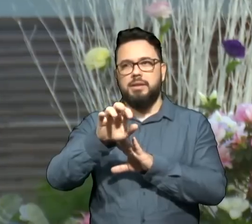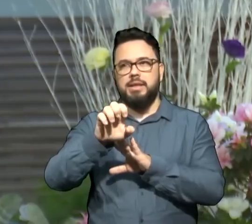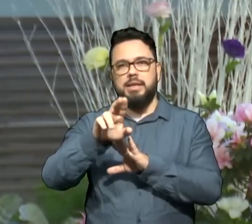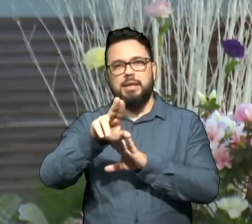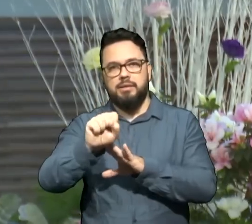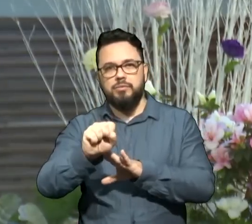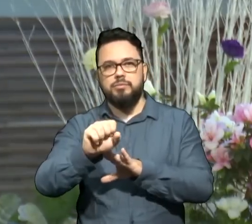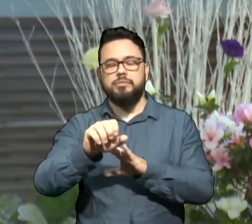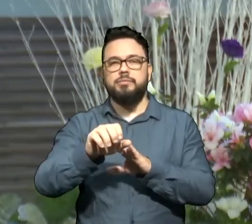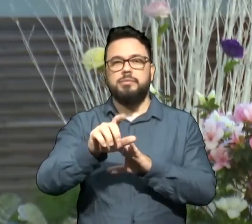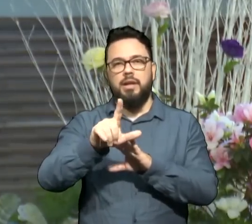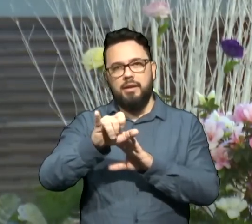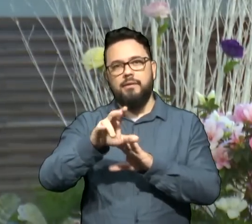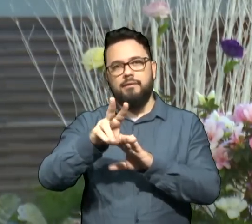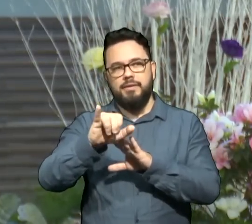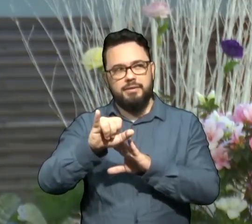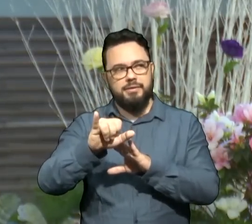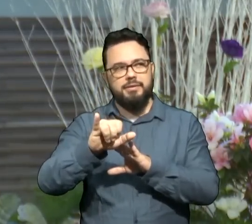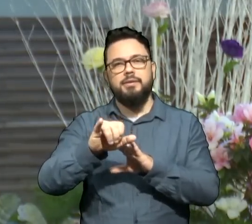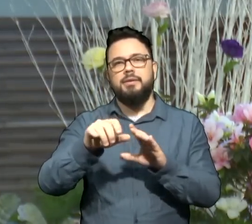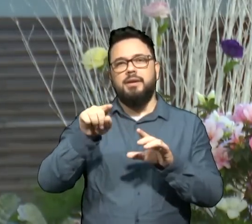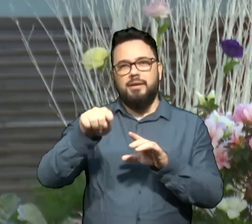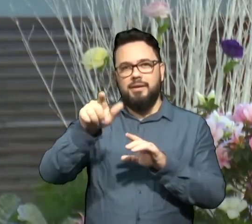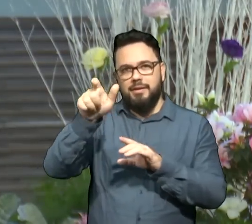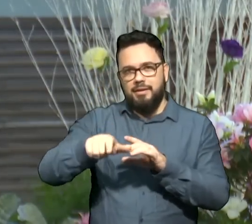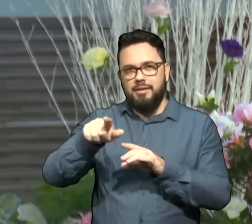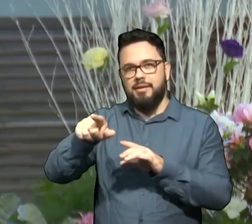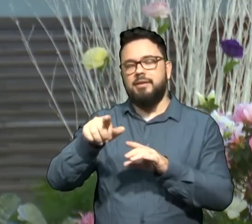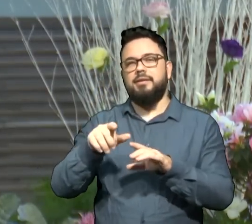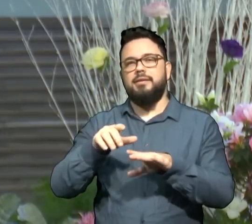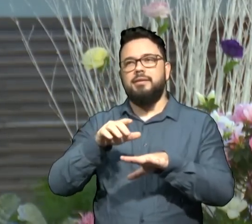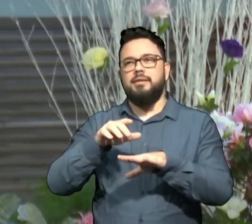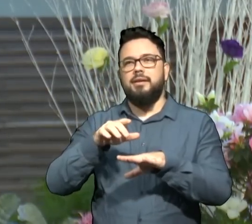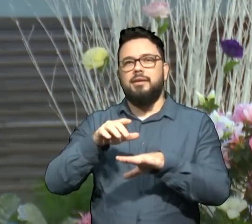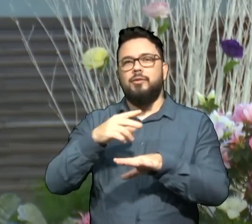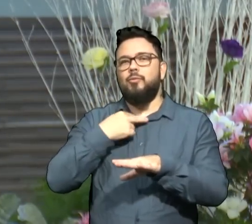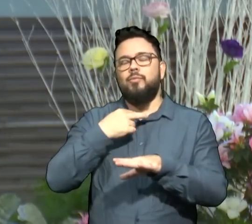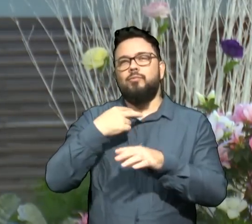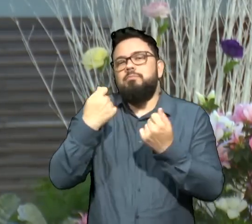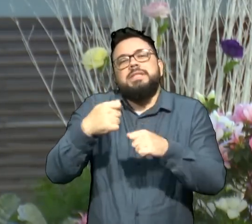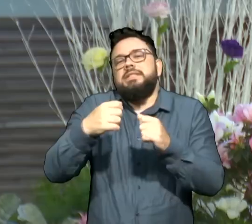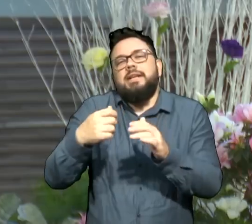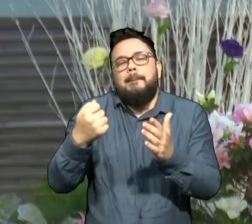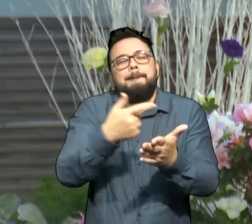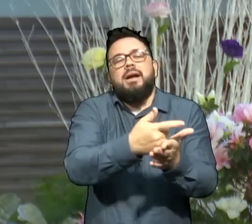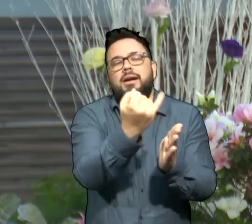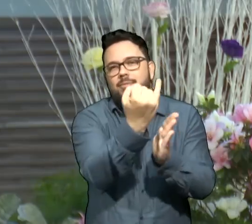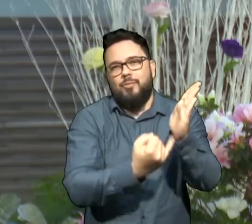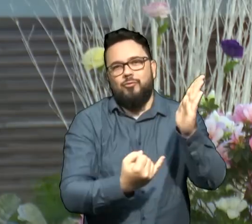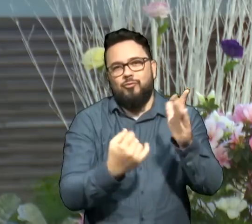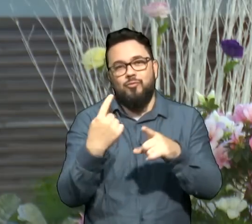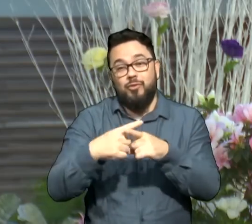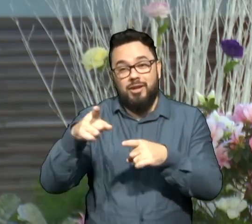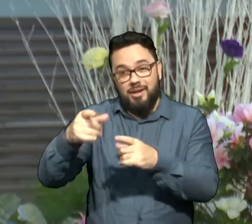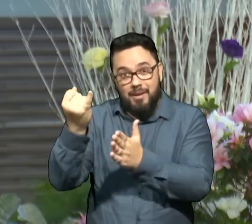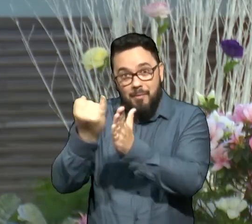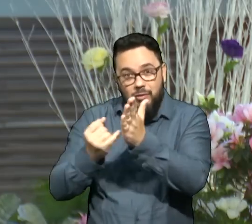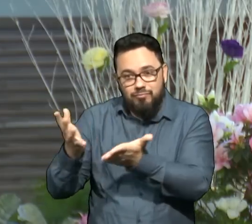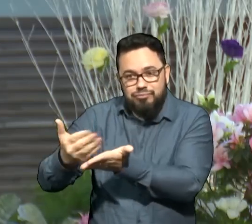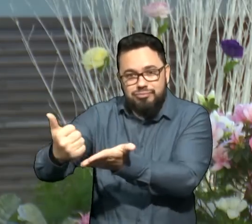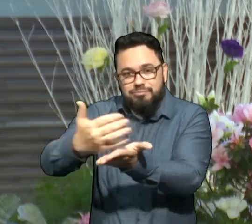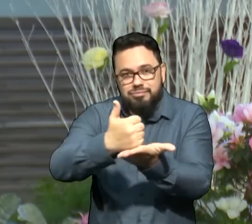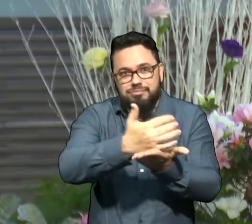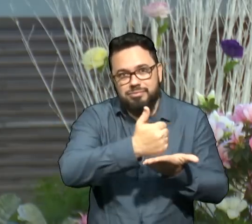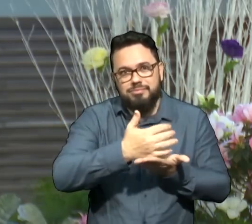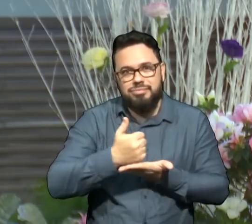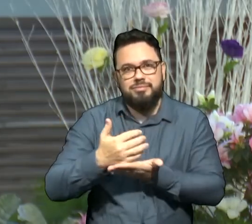era isento de pagar impostos porque era coletor de de impostos então o João não tinha mais do que 20